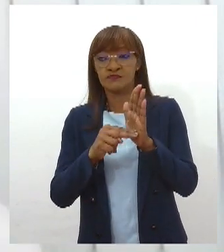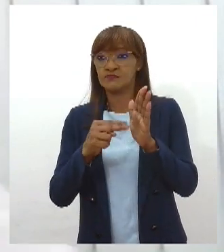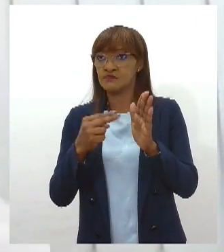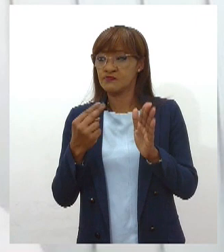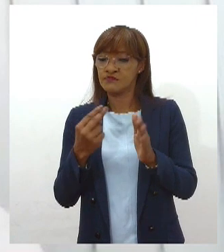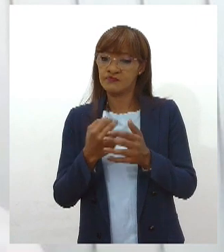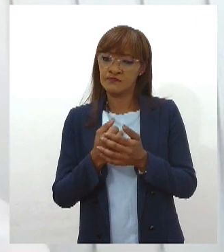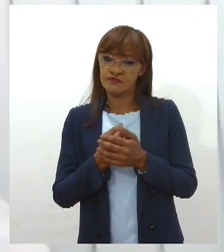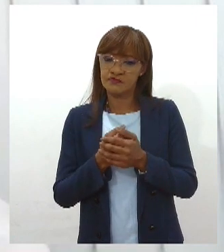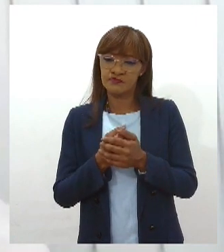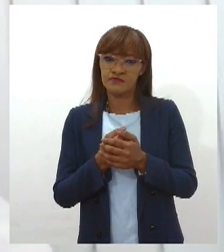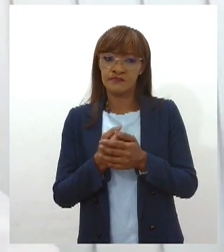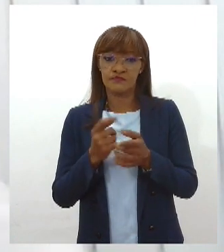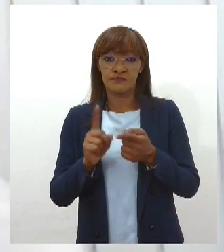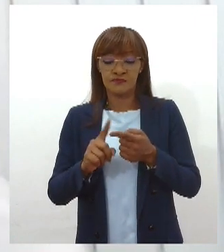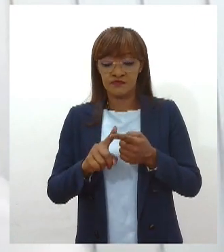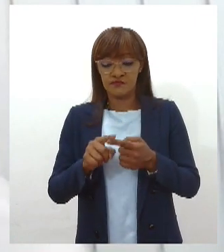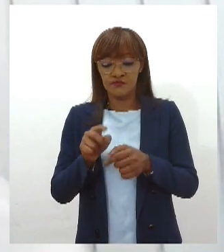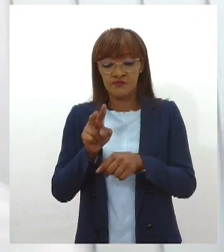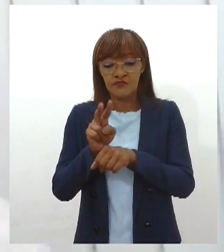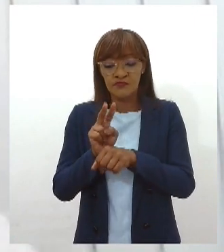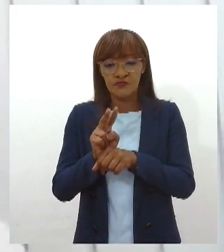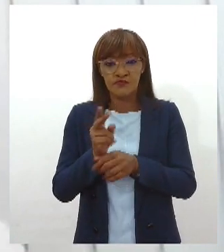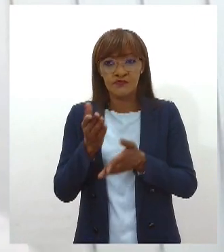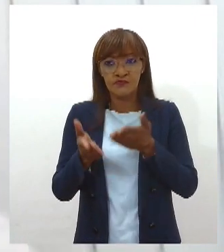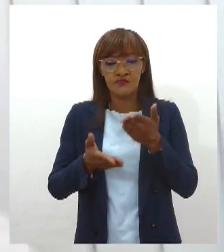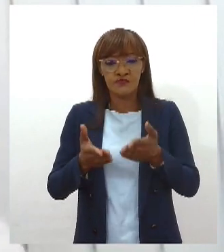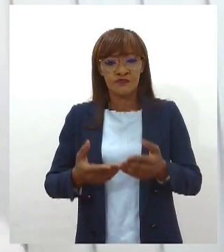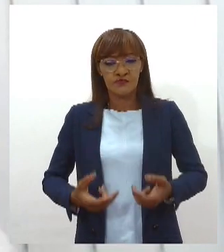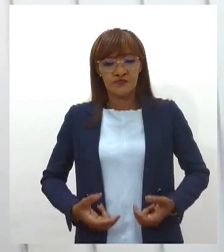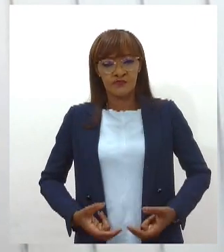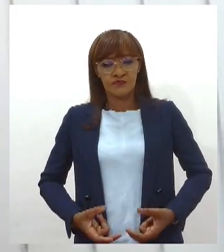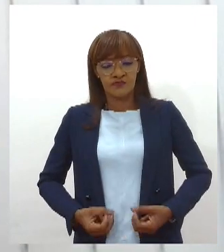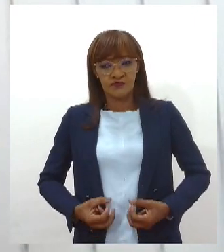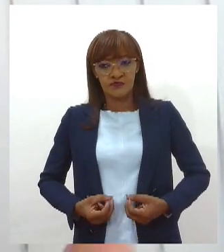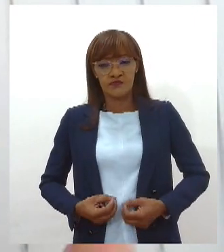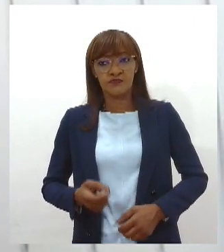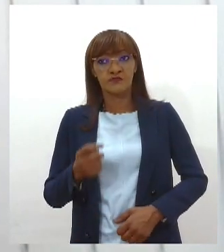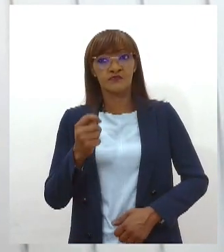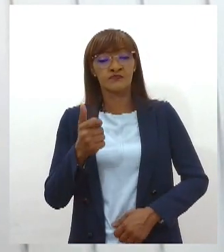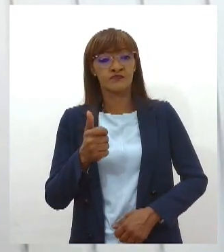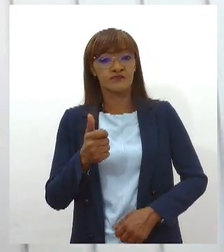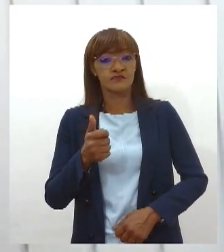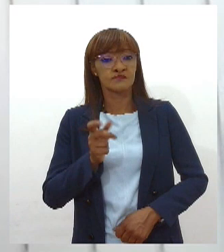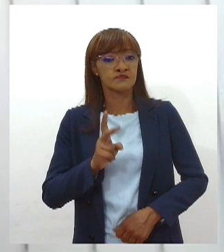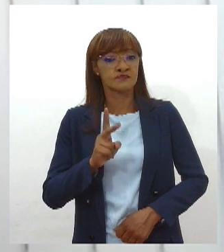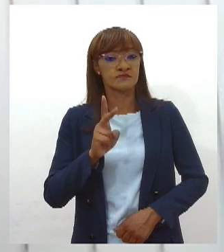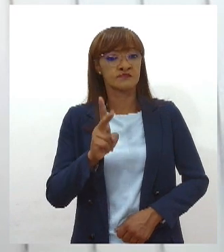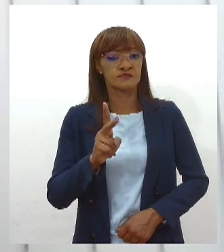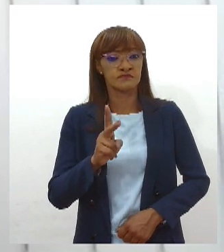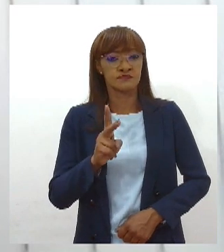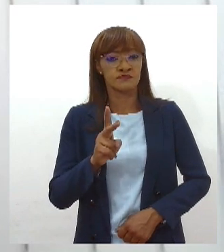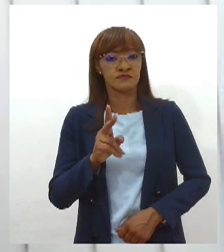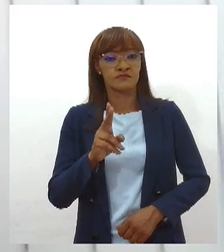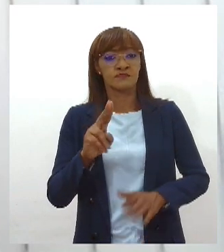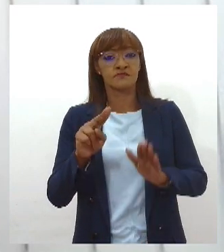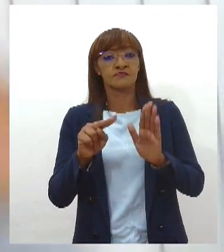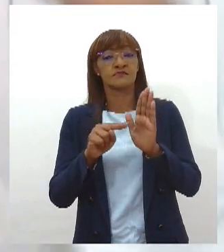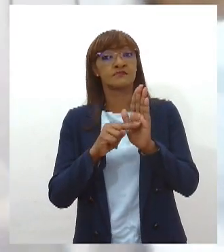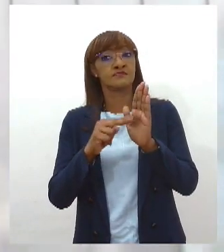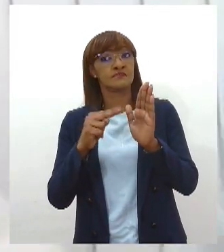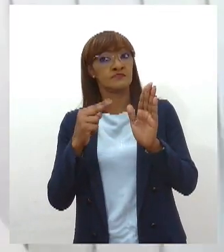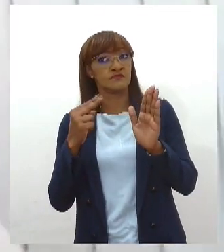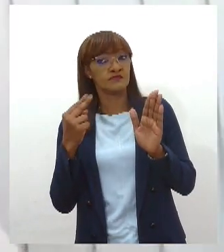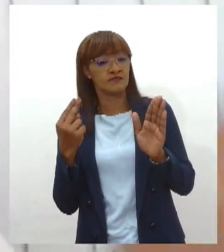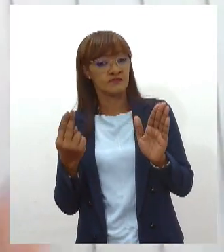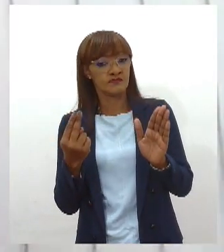do câncer mesmo, na grande maioria das vezes, ele é cirúrgico. A questão de se fazer